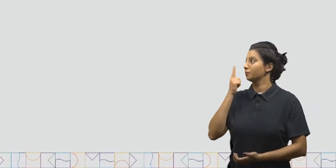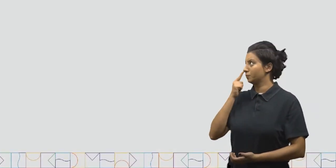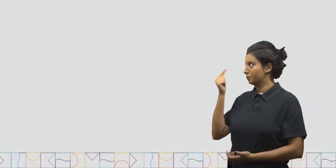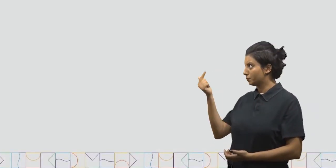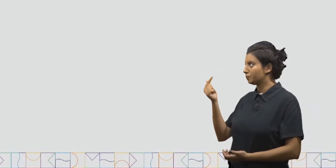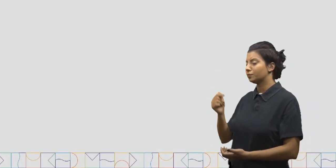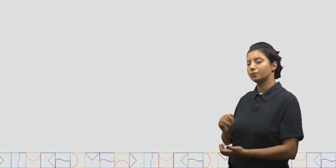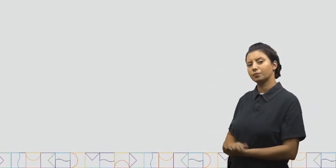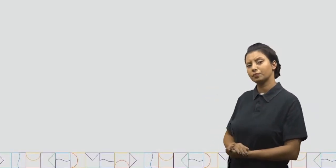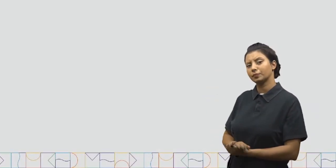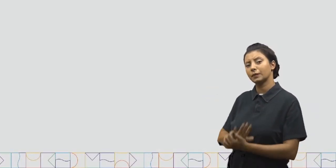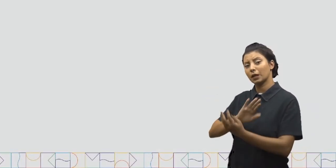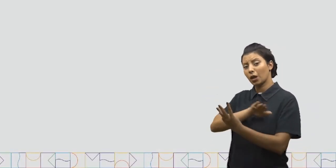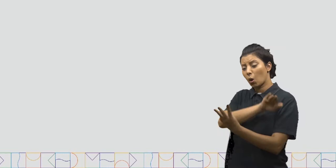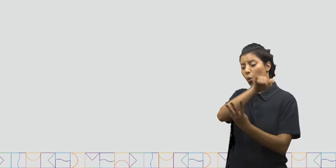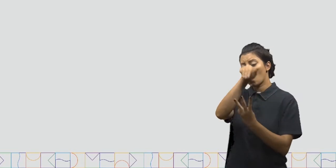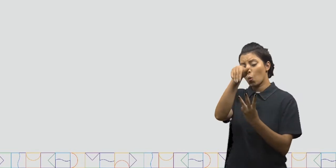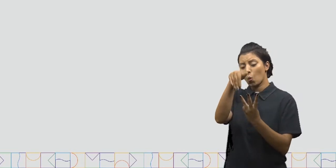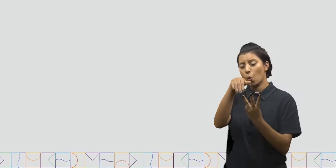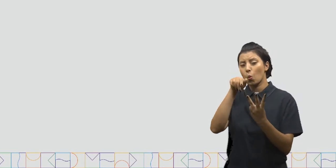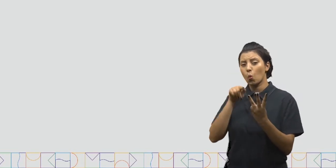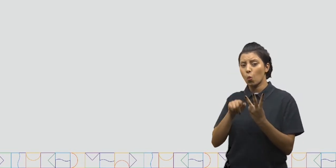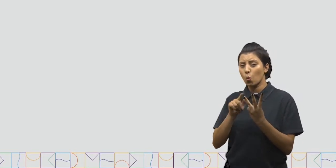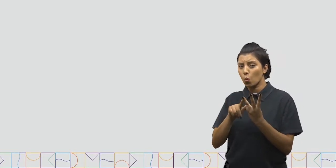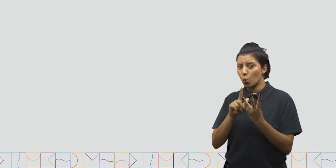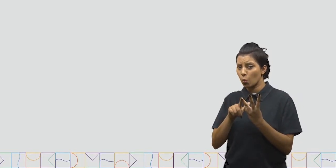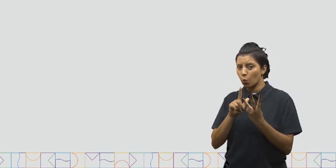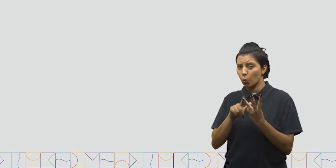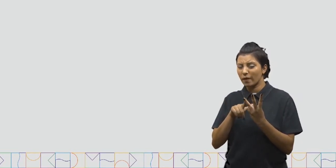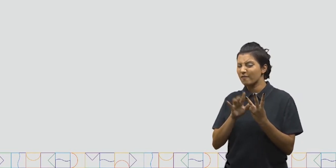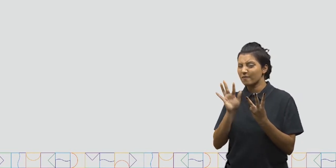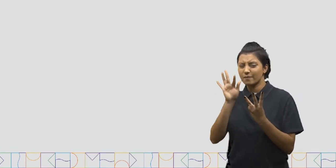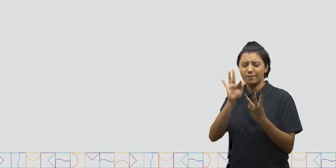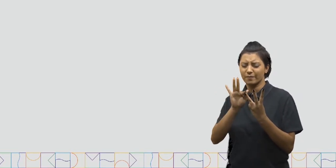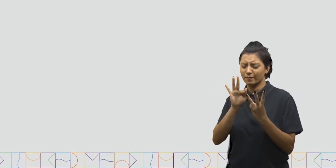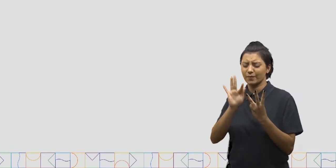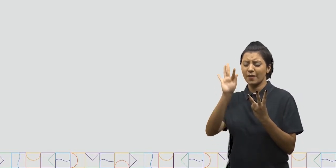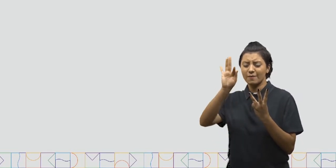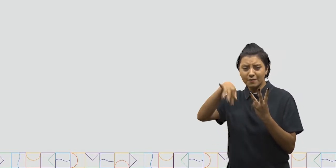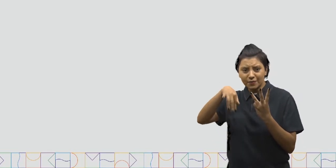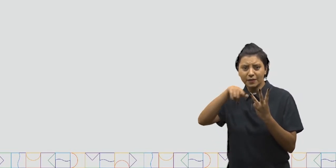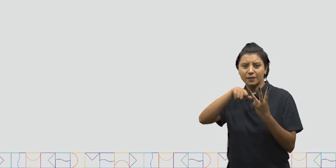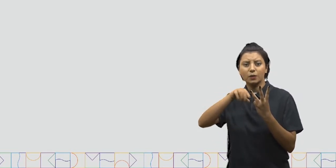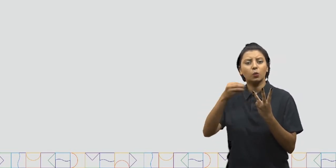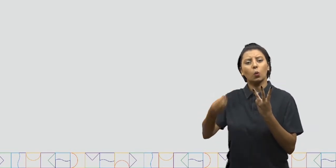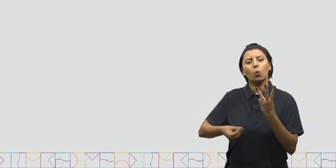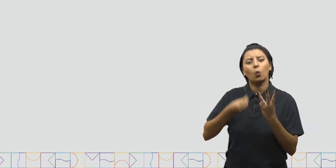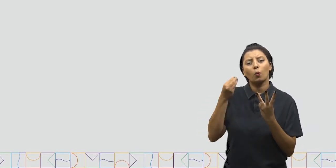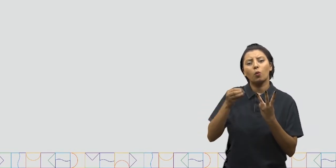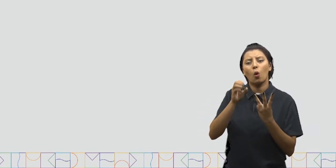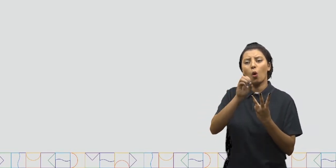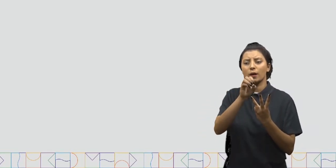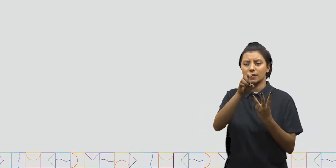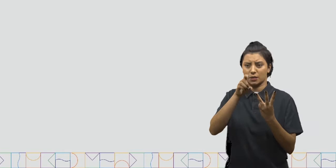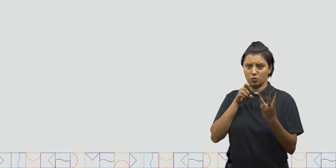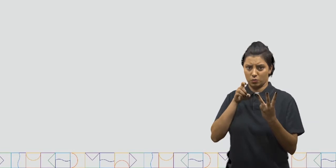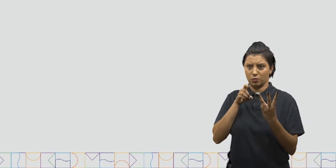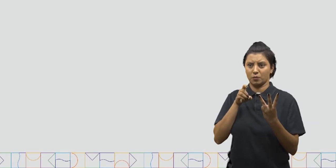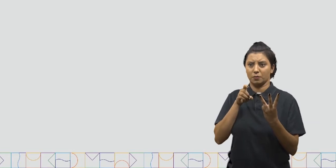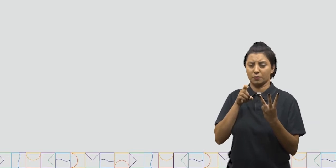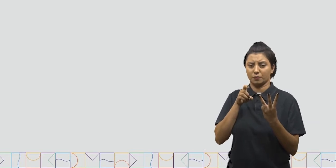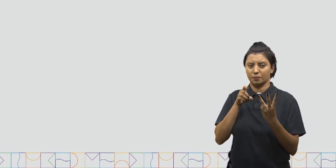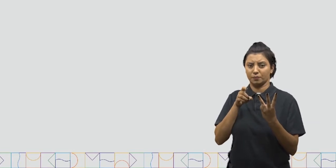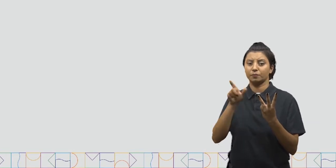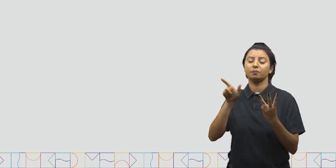a sílaba tônica está na última sílaba, ou seja, no final da palavra, ela é classificada como